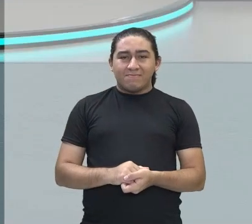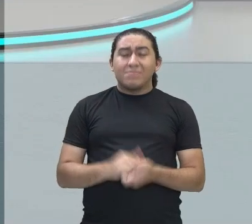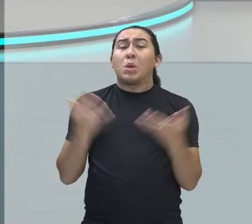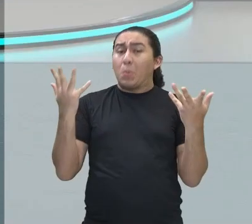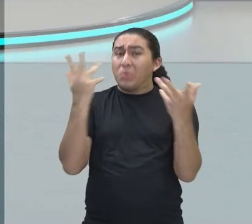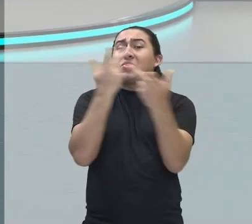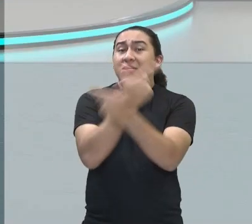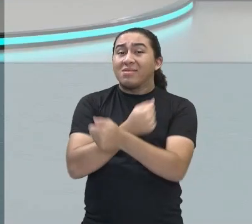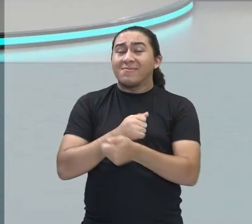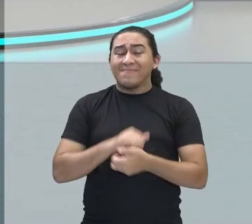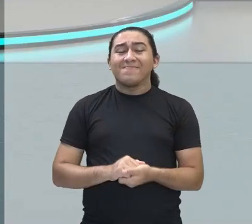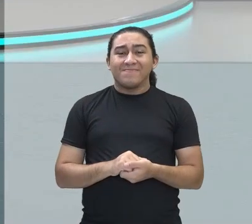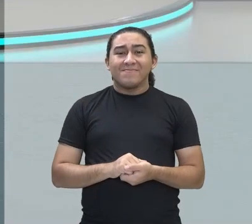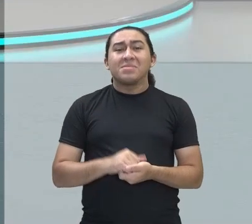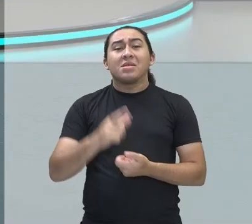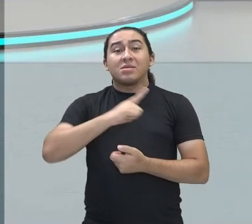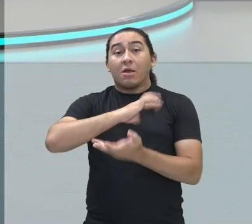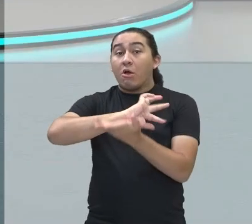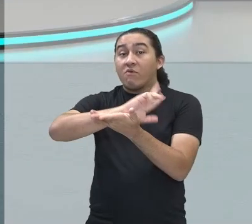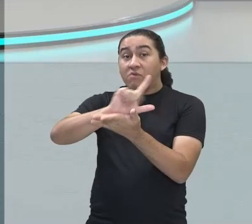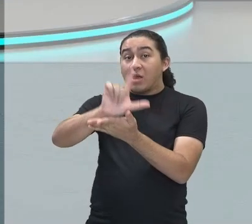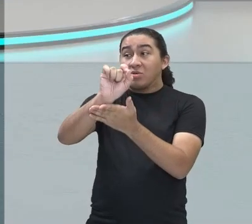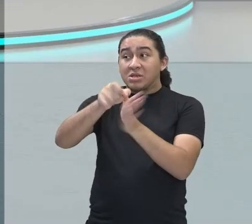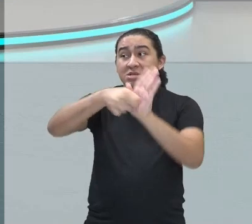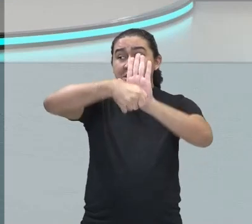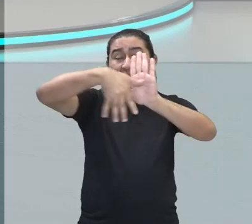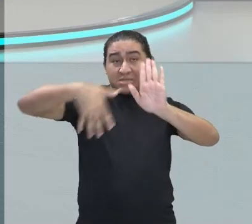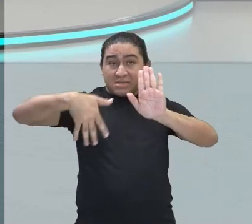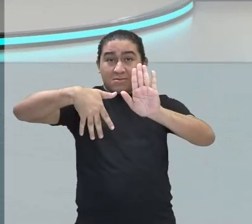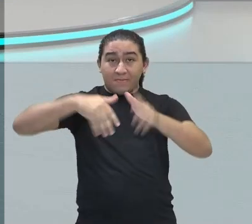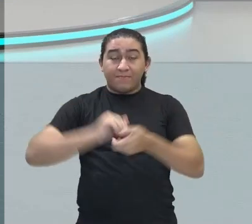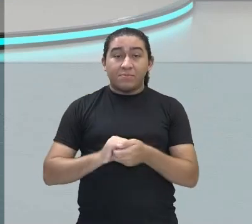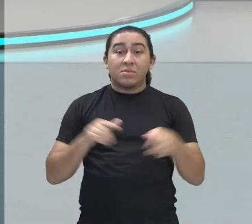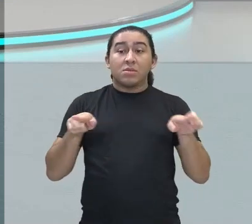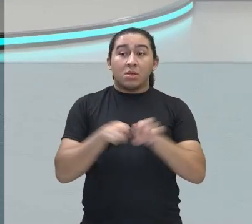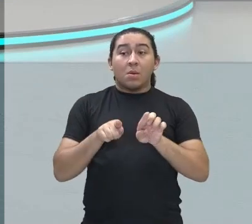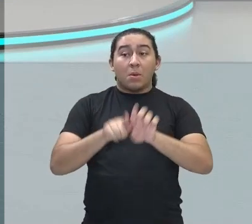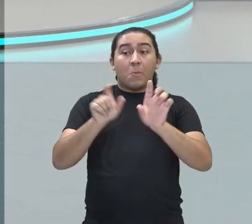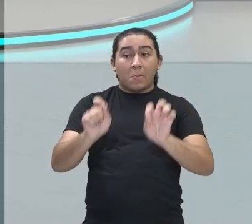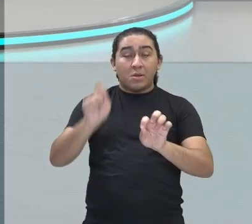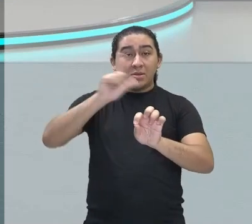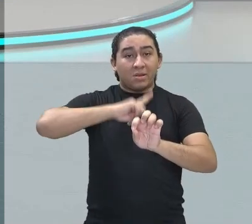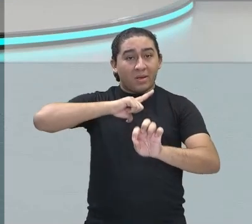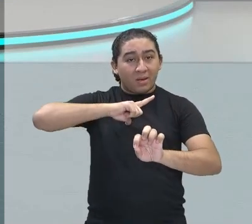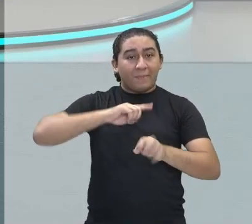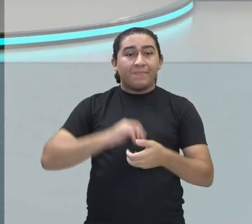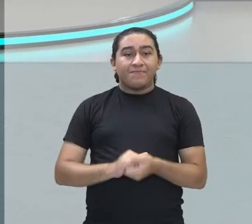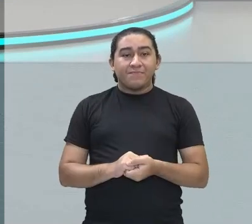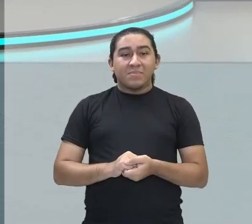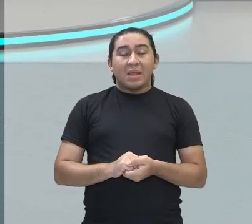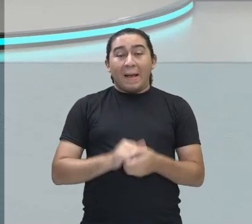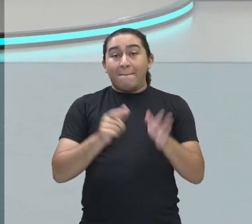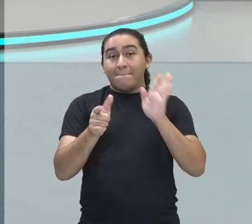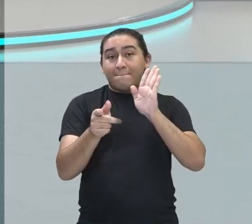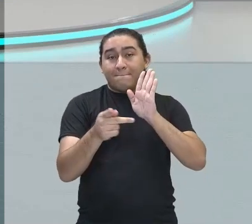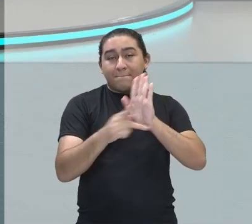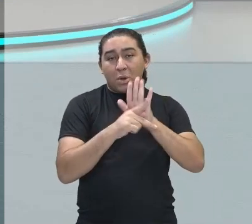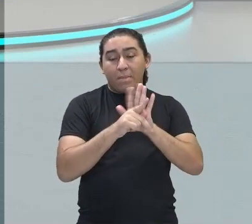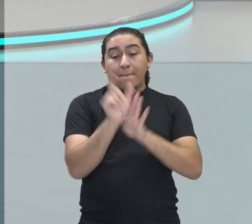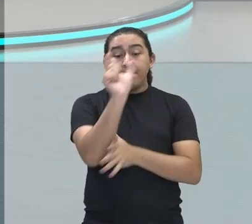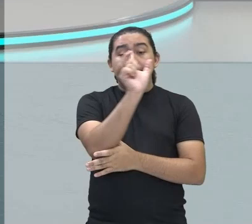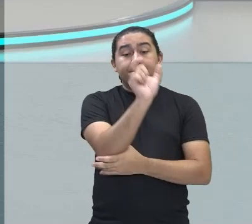poema, né? Então, cheio de sinestesia e também de maiúsculas alegorizantes